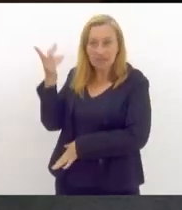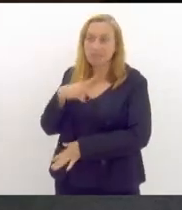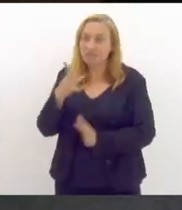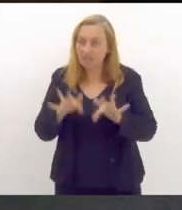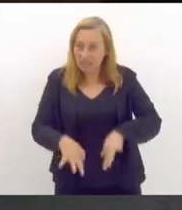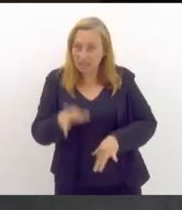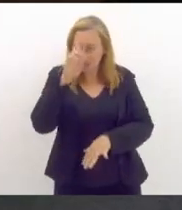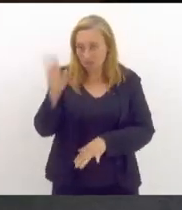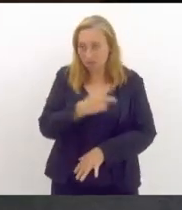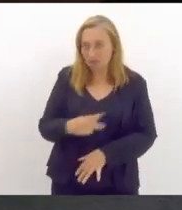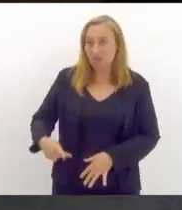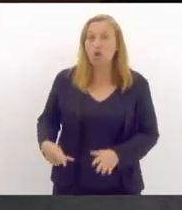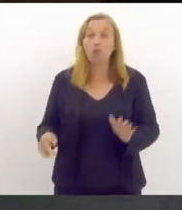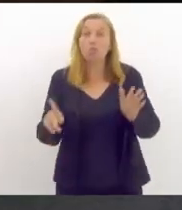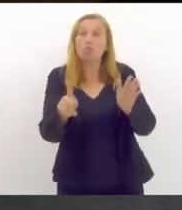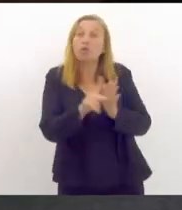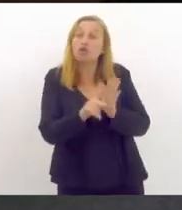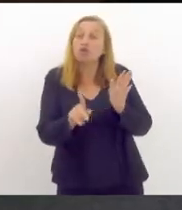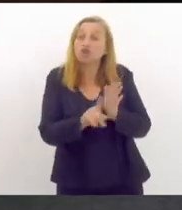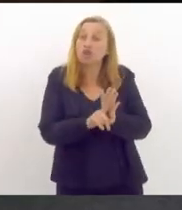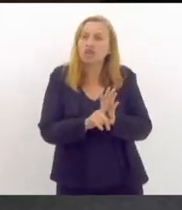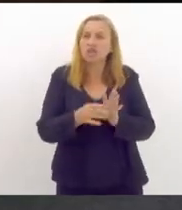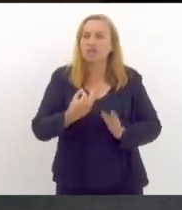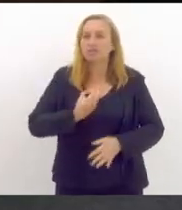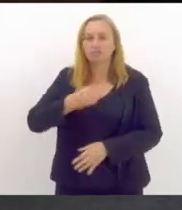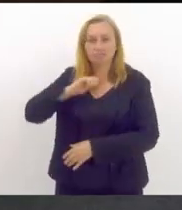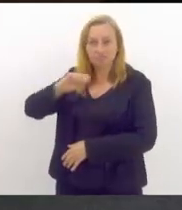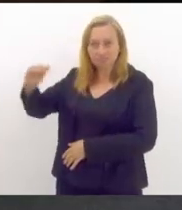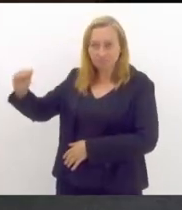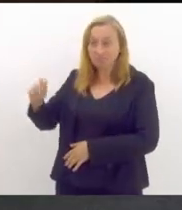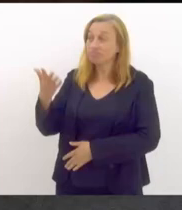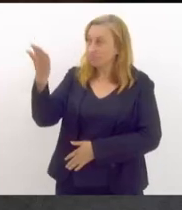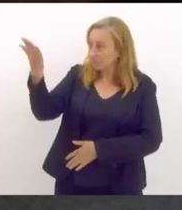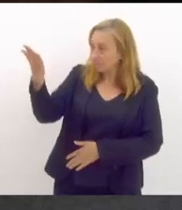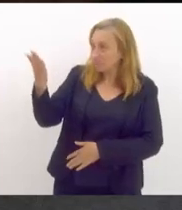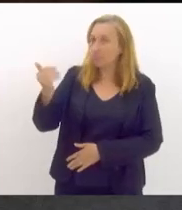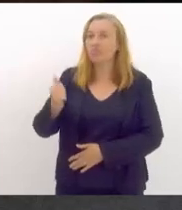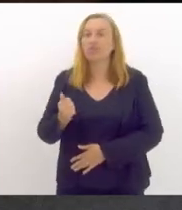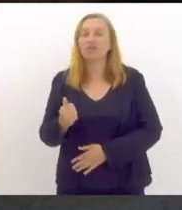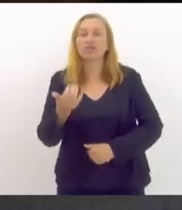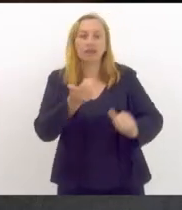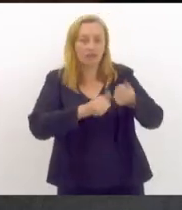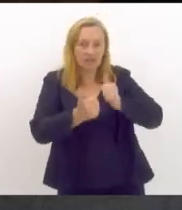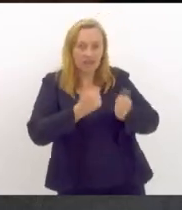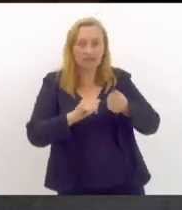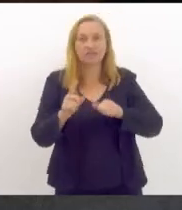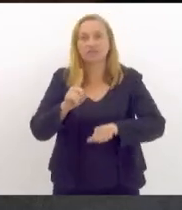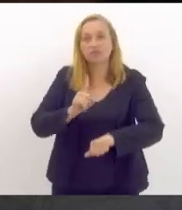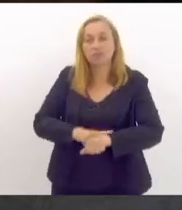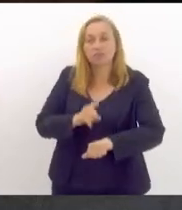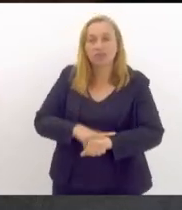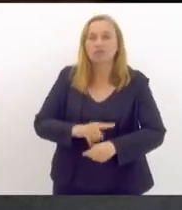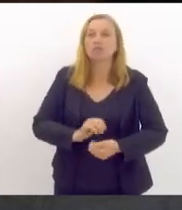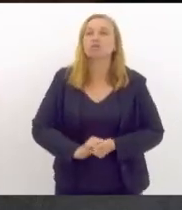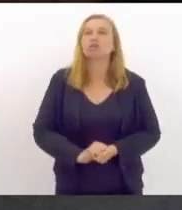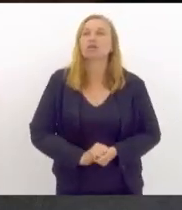senhora Presidente o projeto de medalha Tiradentes tal qual a gente tá avaliando nesse momento sobre